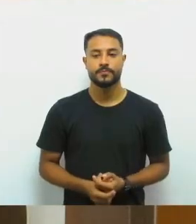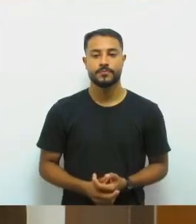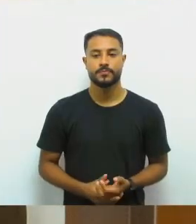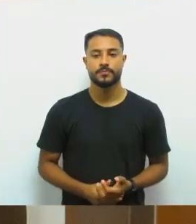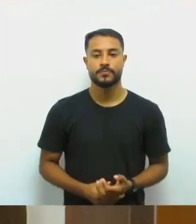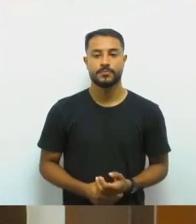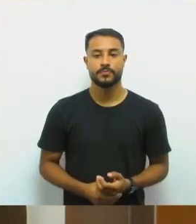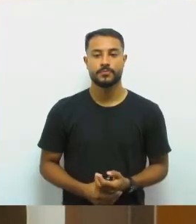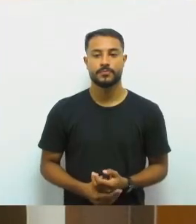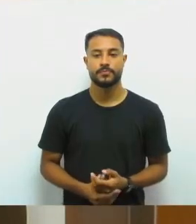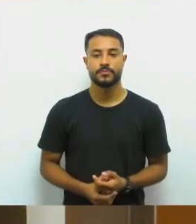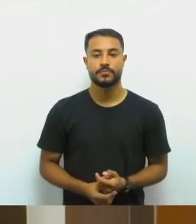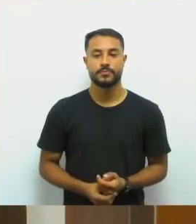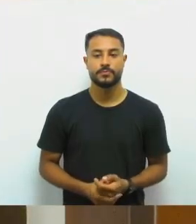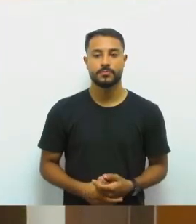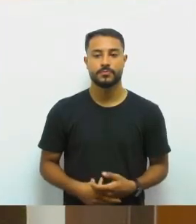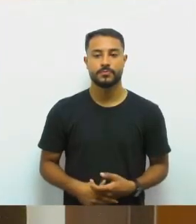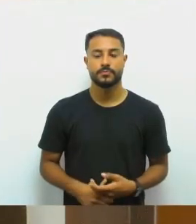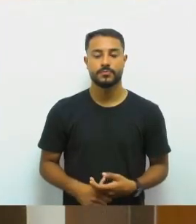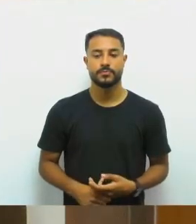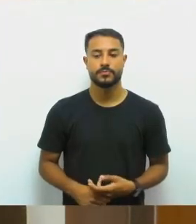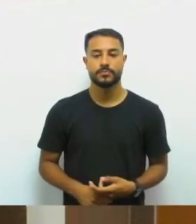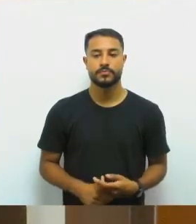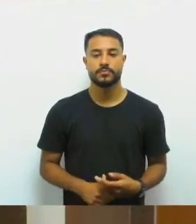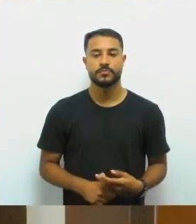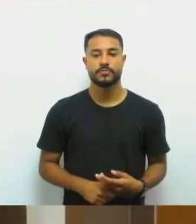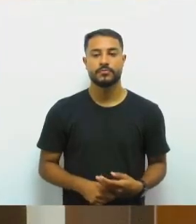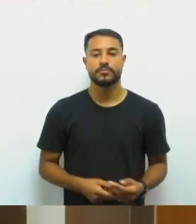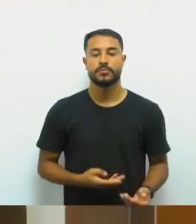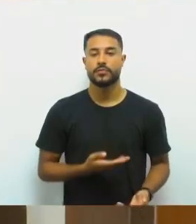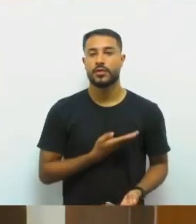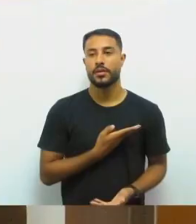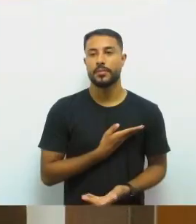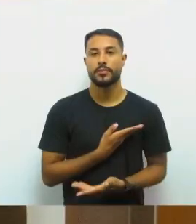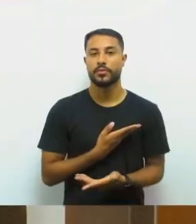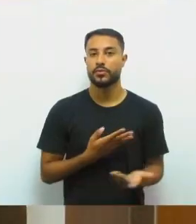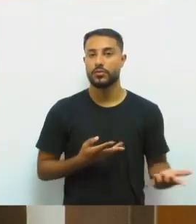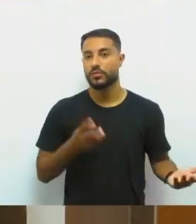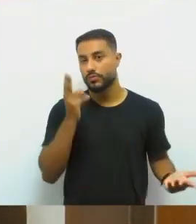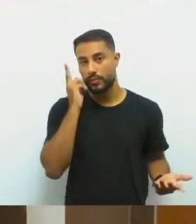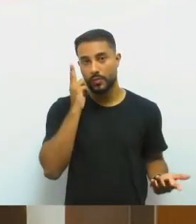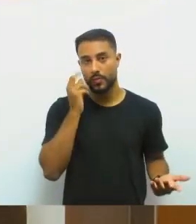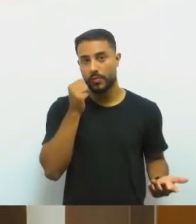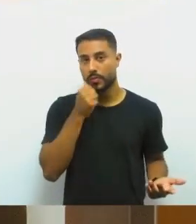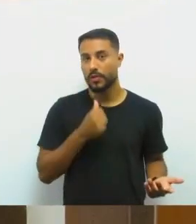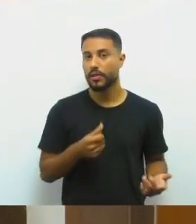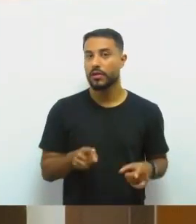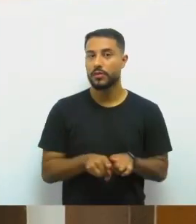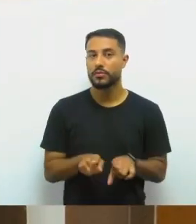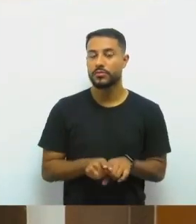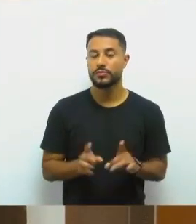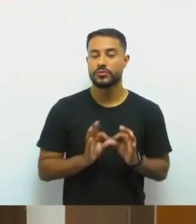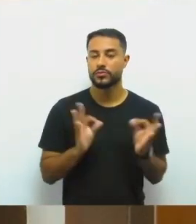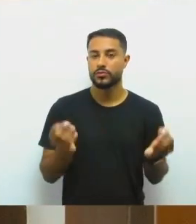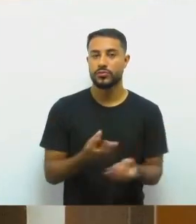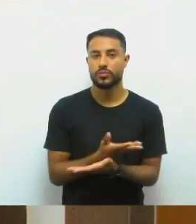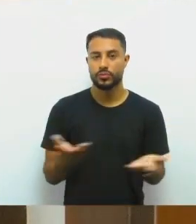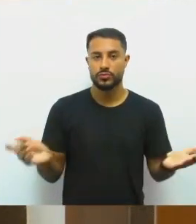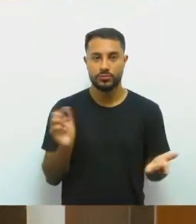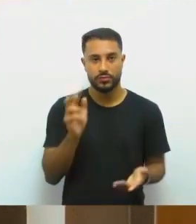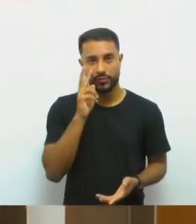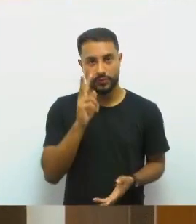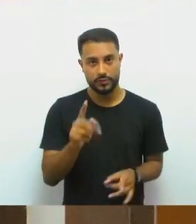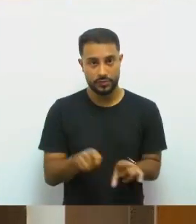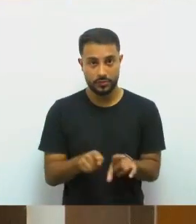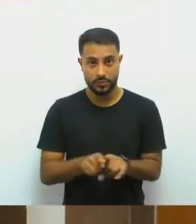Senhor presidente, caros colegas vereadores, vereadoras, público e plenário aqui presente, servidores da casa, gostaria de pedir